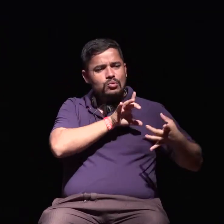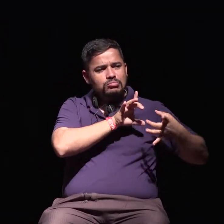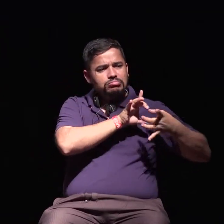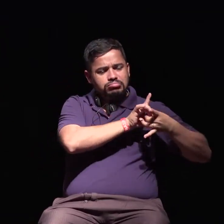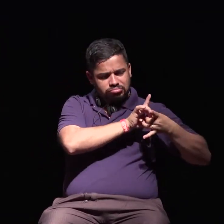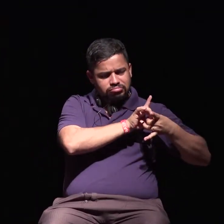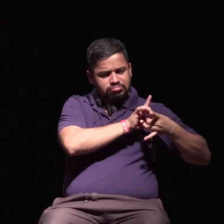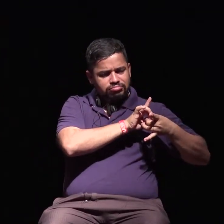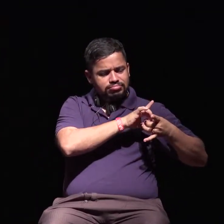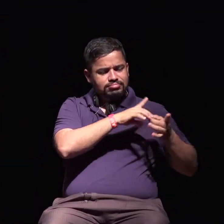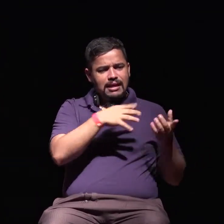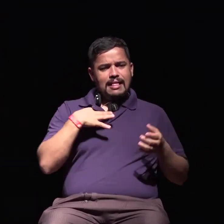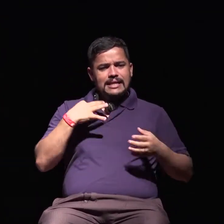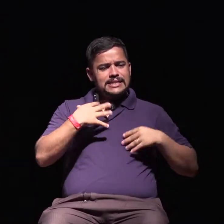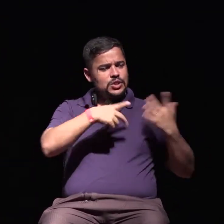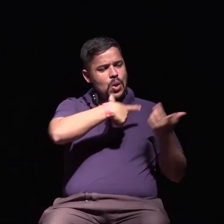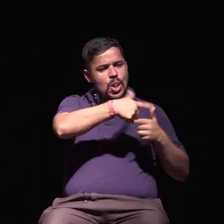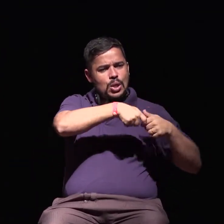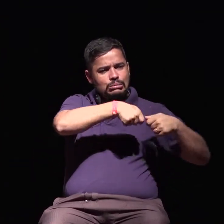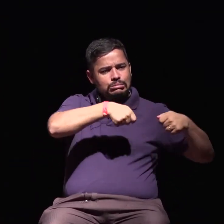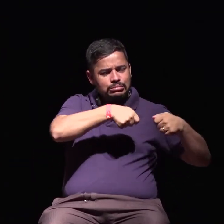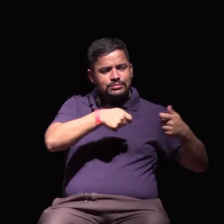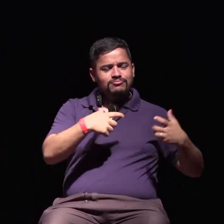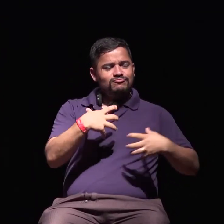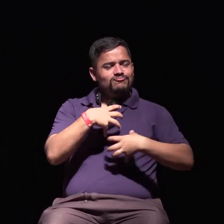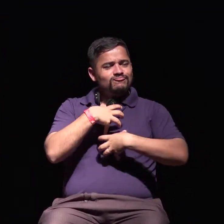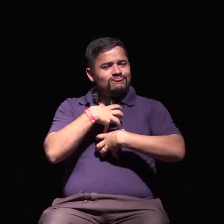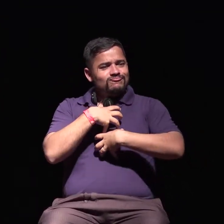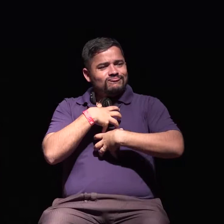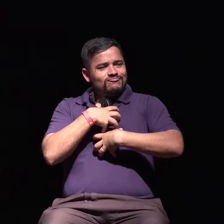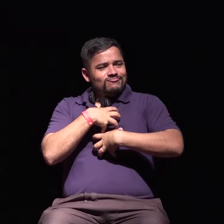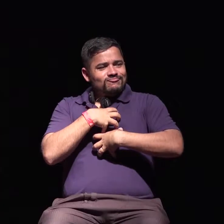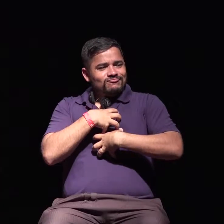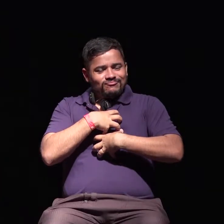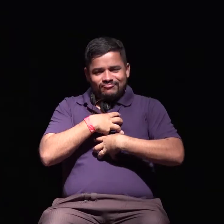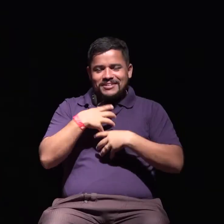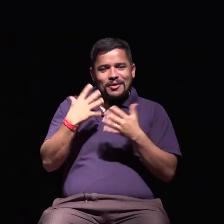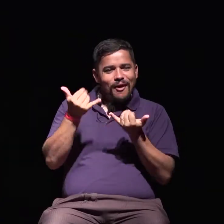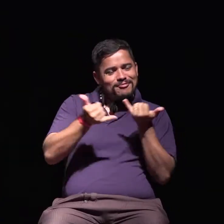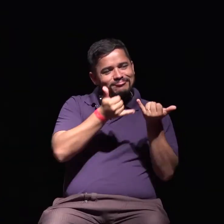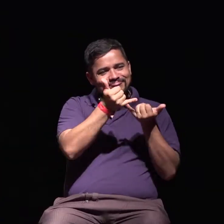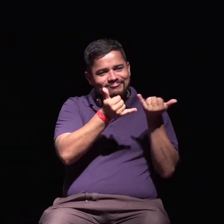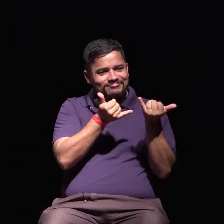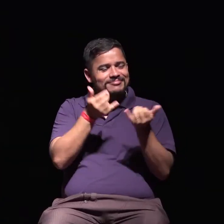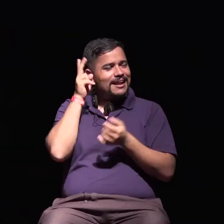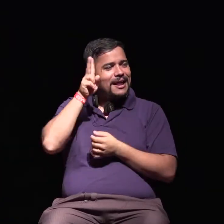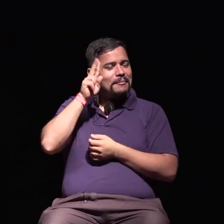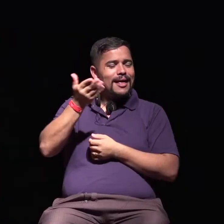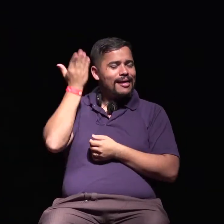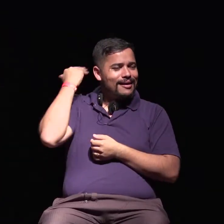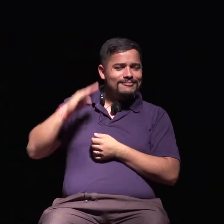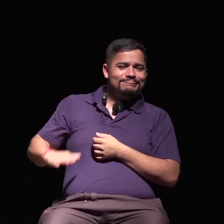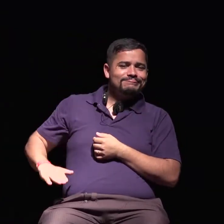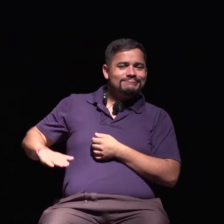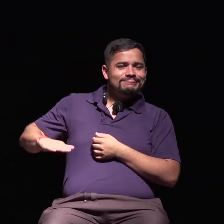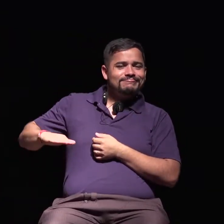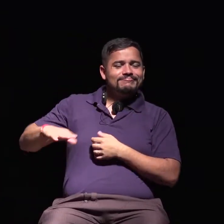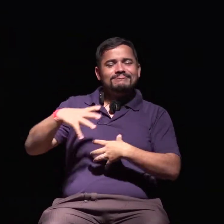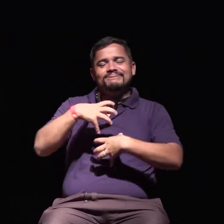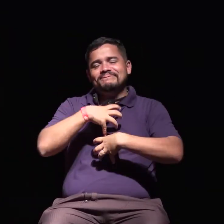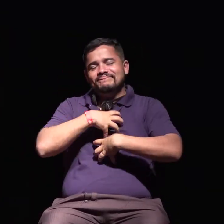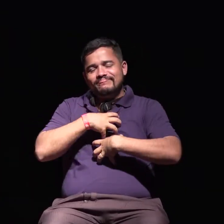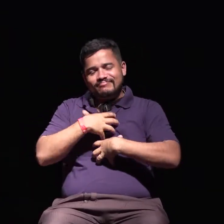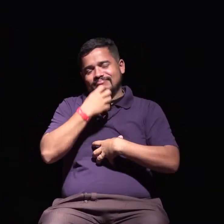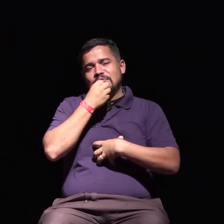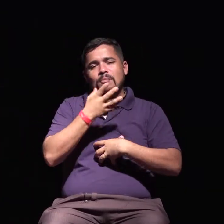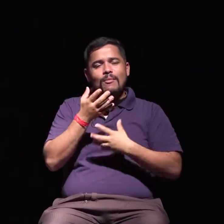por um pedaço de roupa, provocaram-me uma alegria lúdica e quase infantil, um prazer inédito de perceber a arte como parte